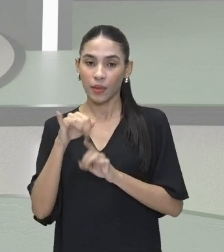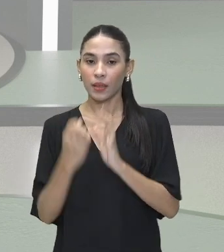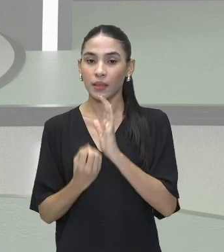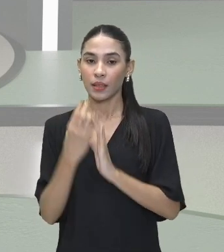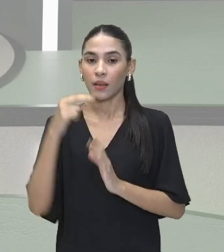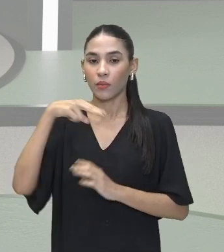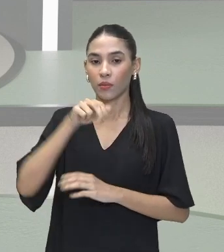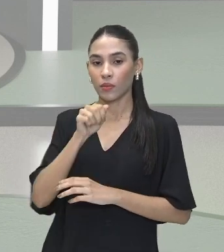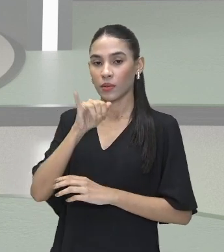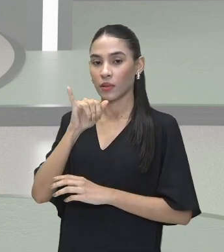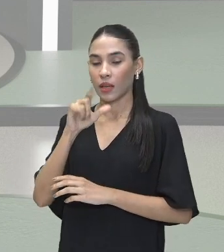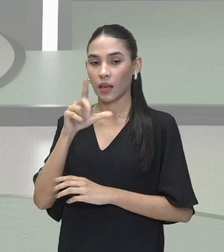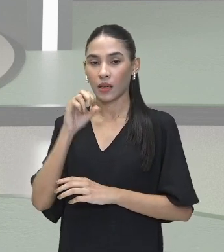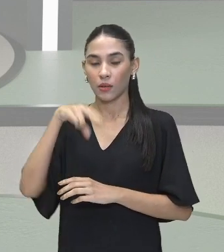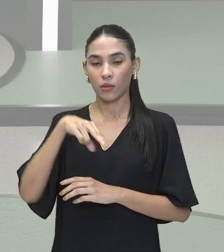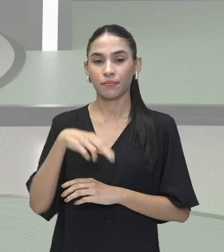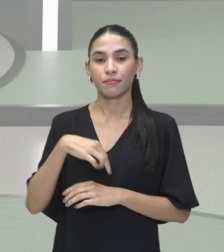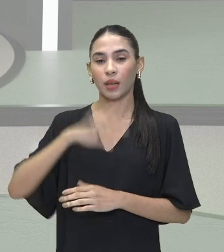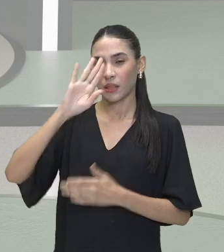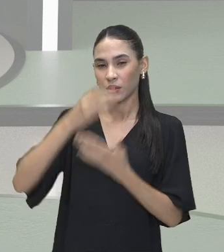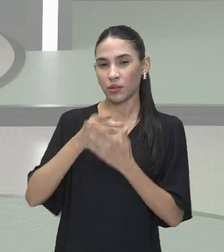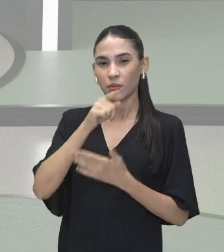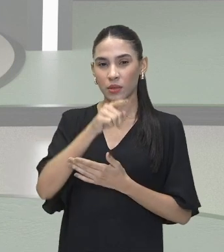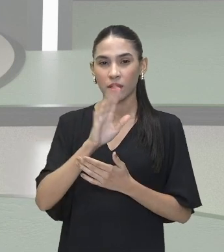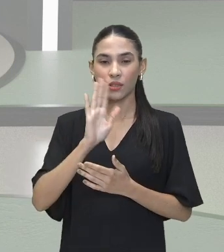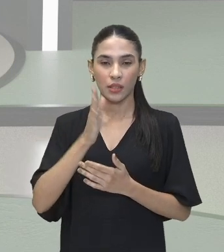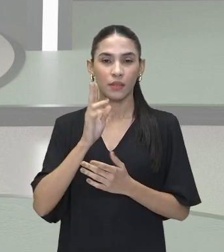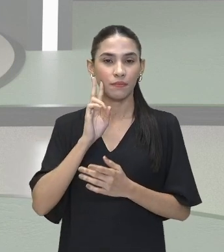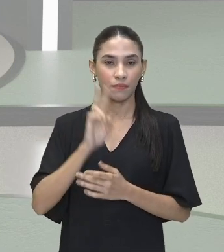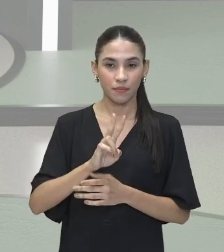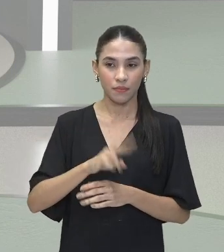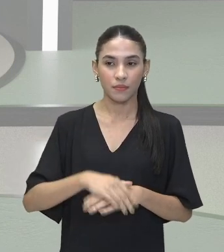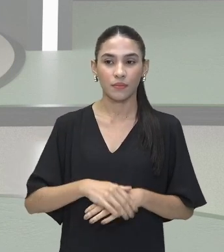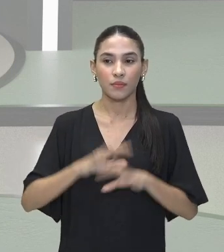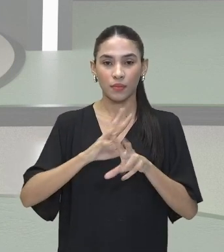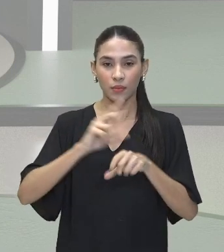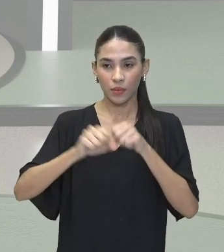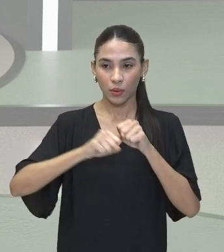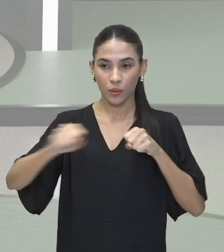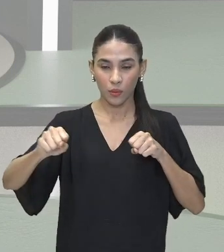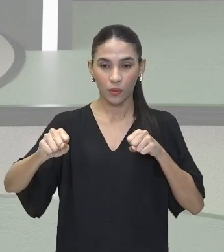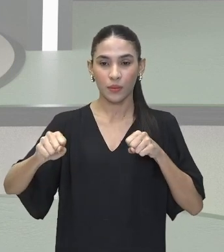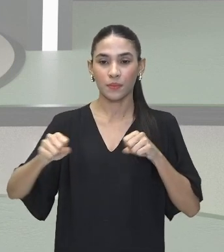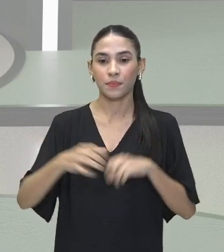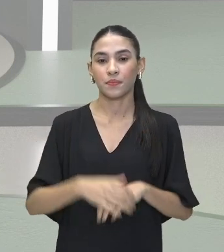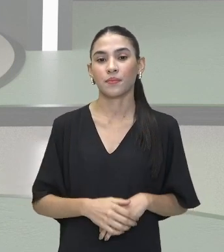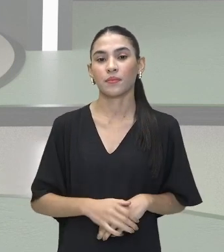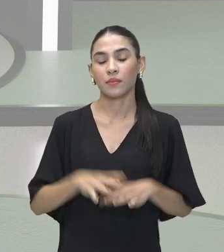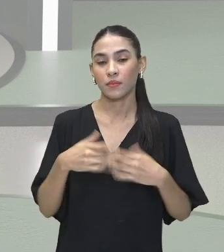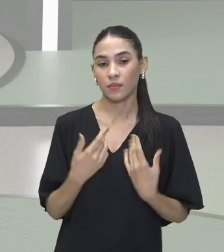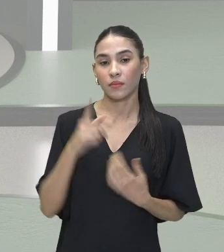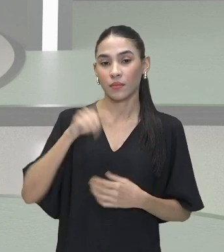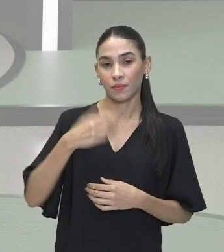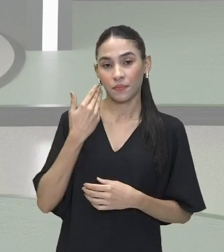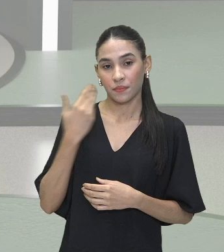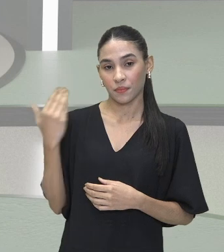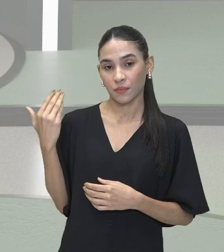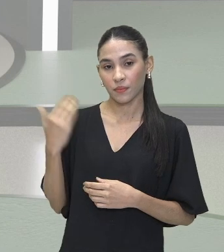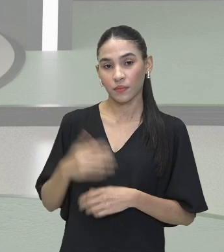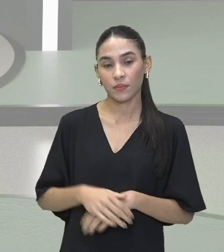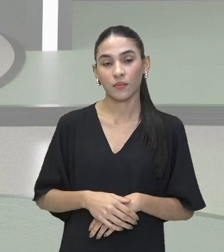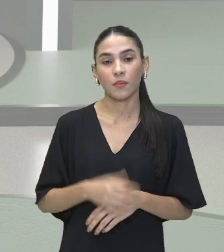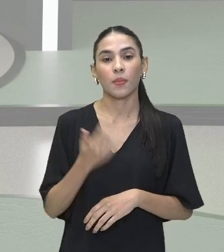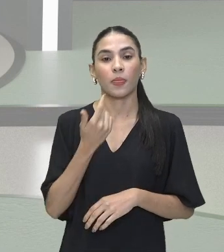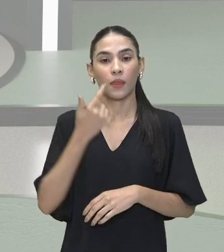nylon, que todo mundo já deve ter visto o nylon nas cordas, nas redes, não é? Então, esse daqui é o ciclo hexano.